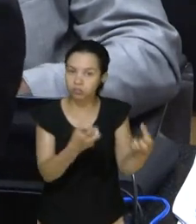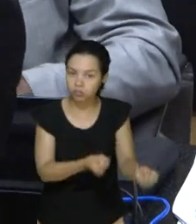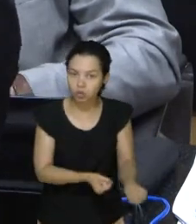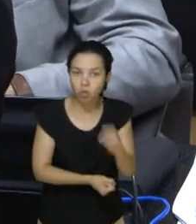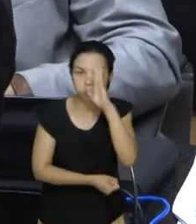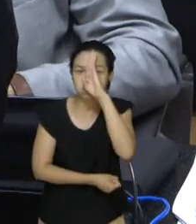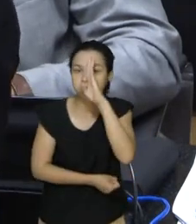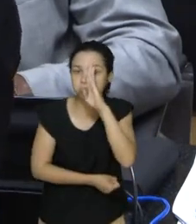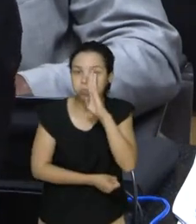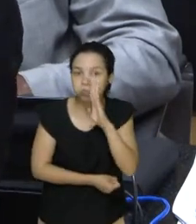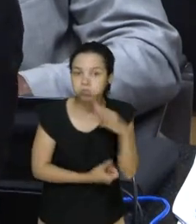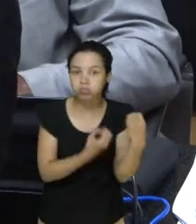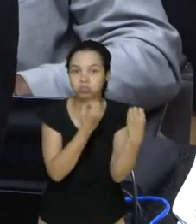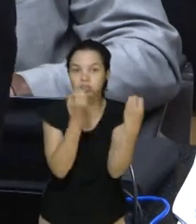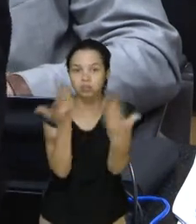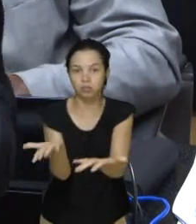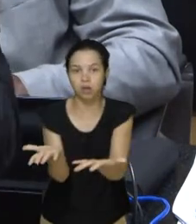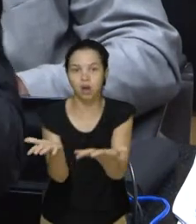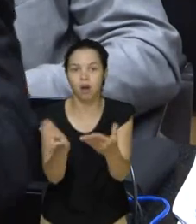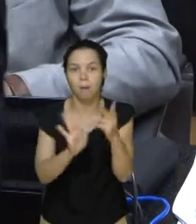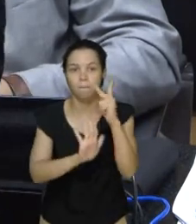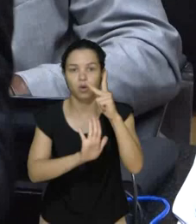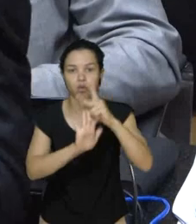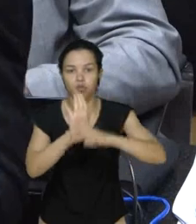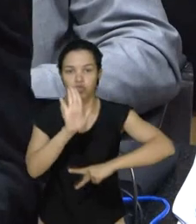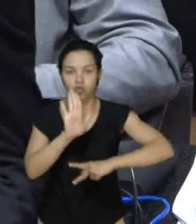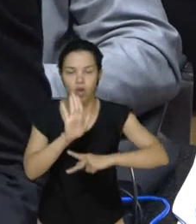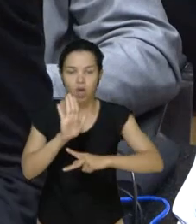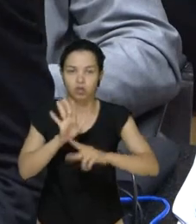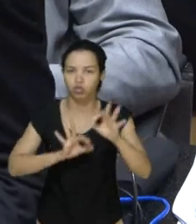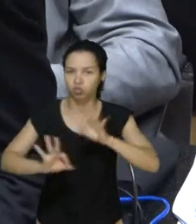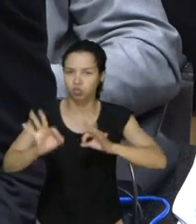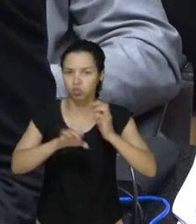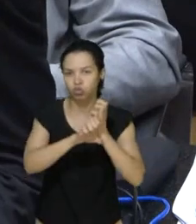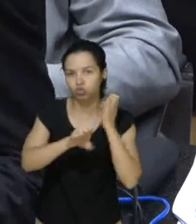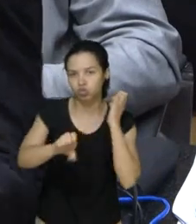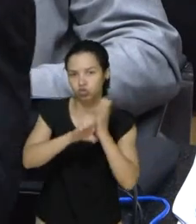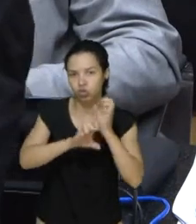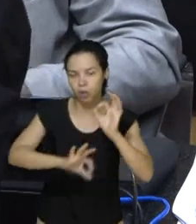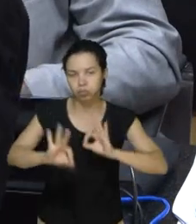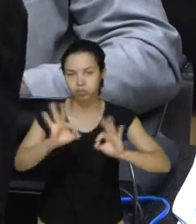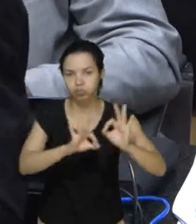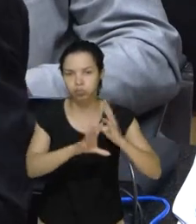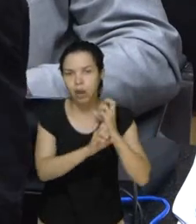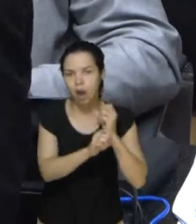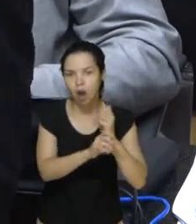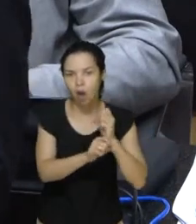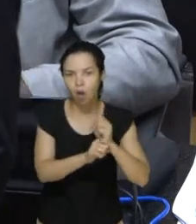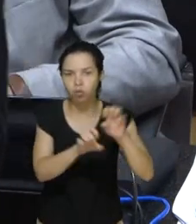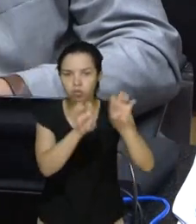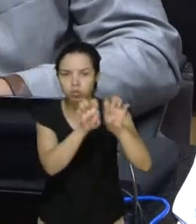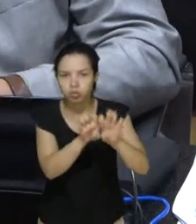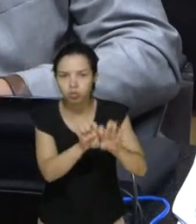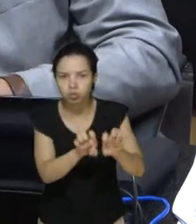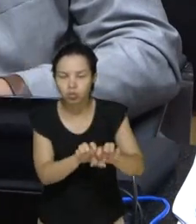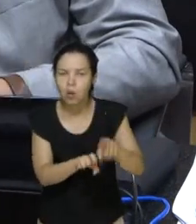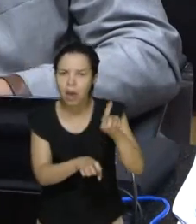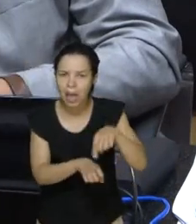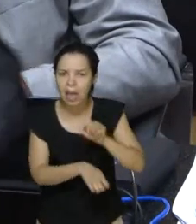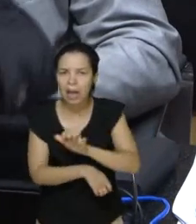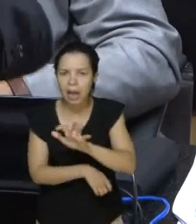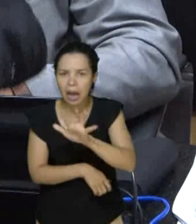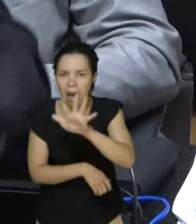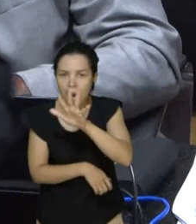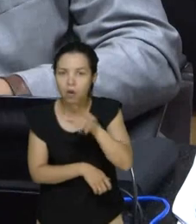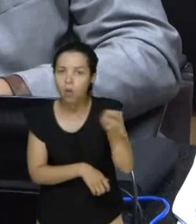de concreto que tinha que ser feita lá, o cálculo estrutural, tudo que custa caro isso, e é uma empresa especialista. E